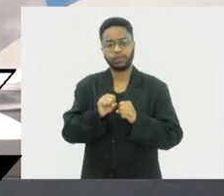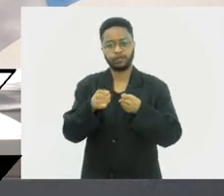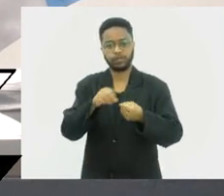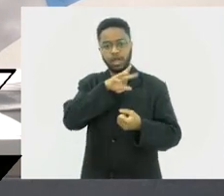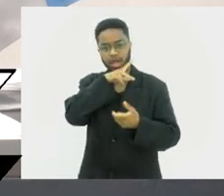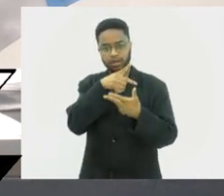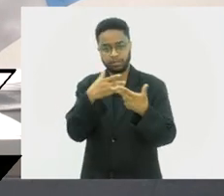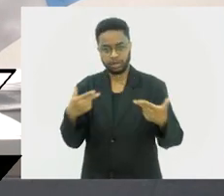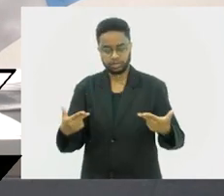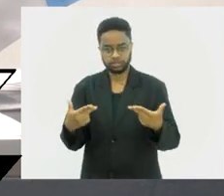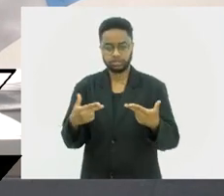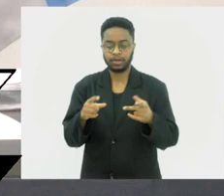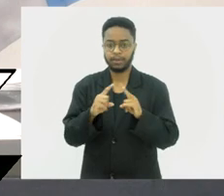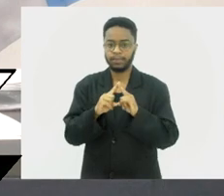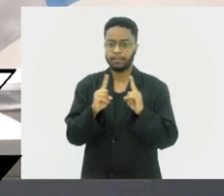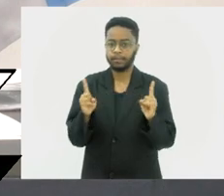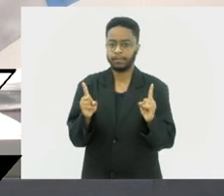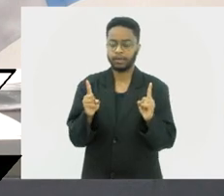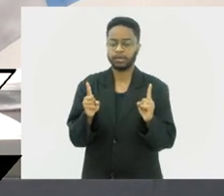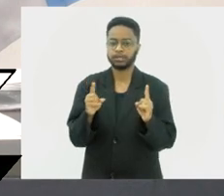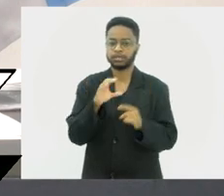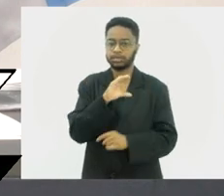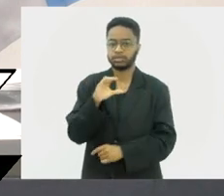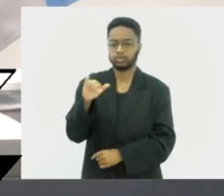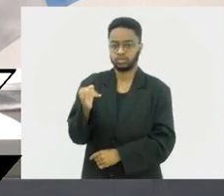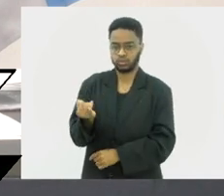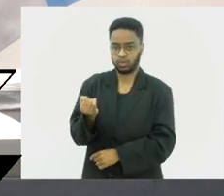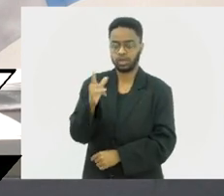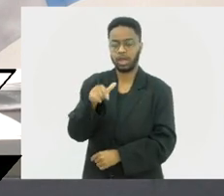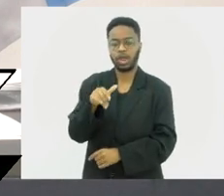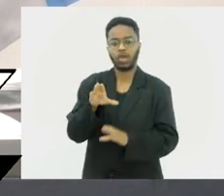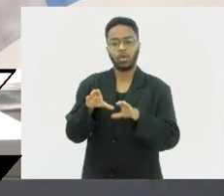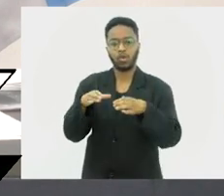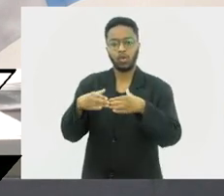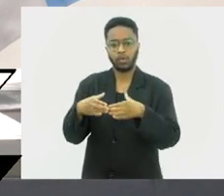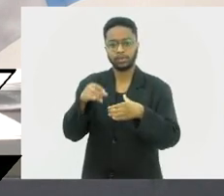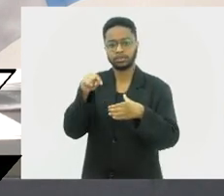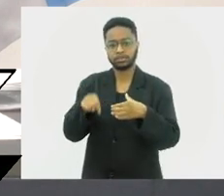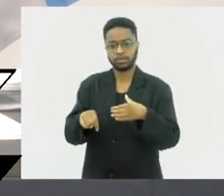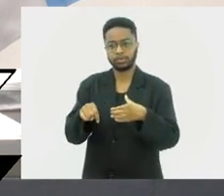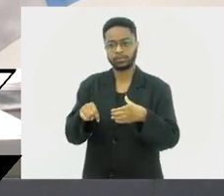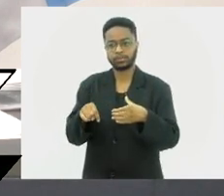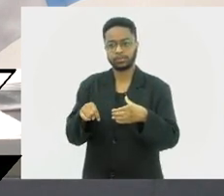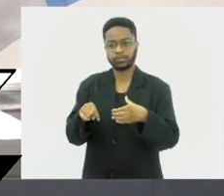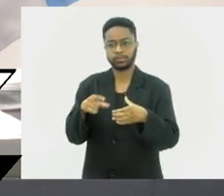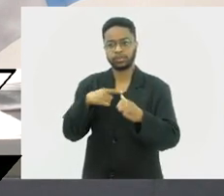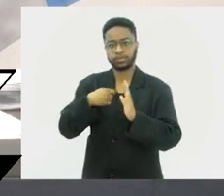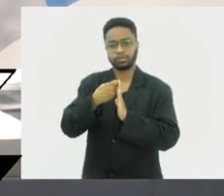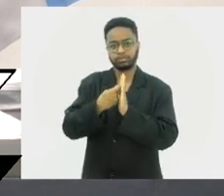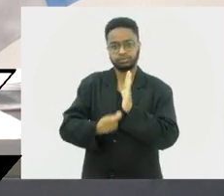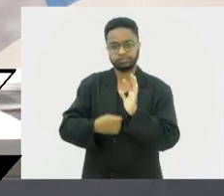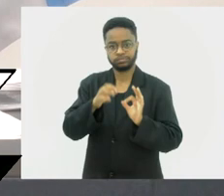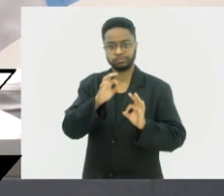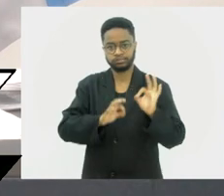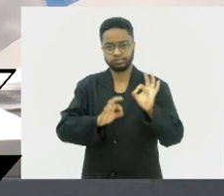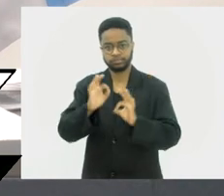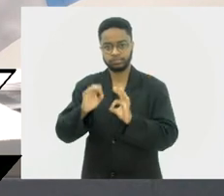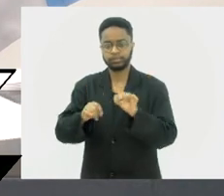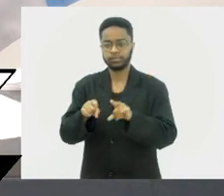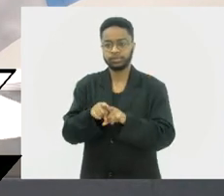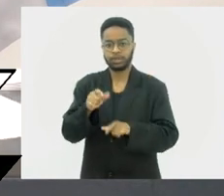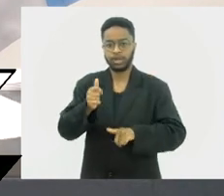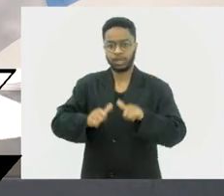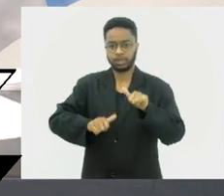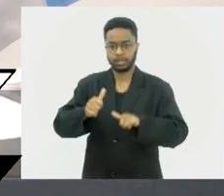Animais. No entanto, a CCJ, que é a comissão a quem cabe toda a redação e